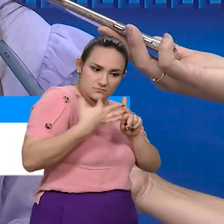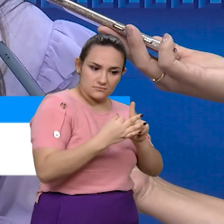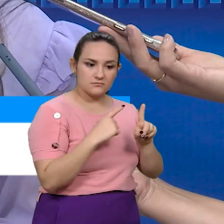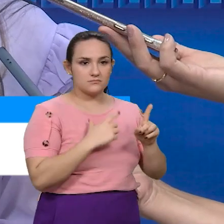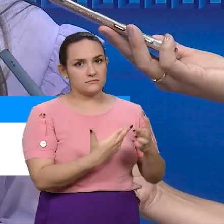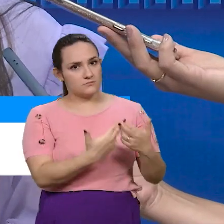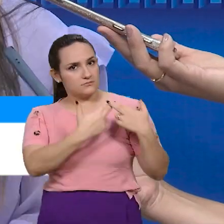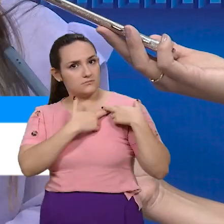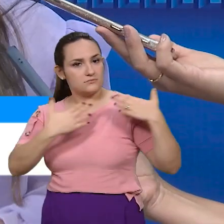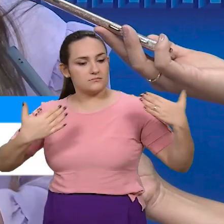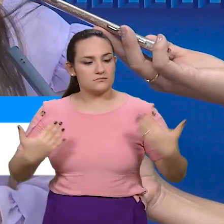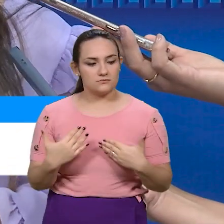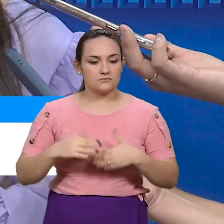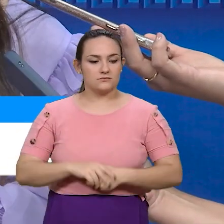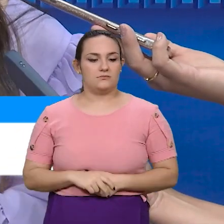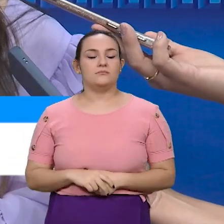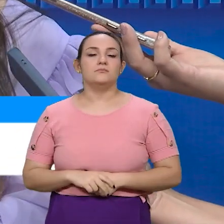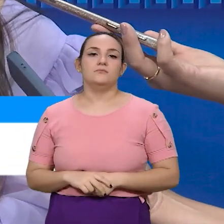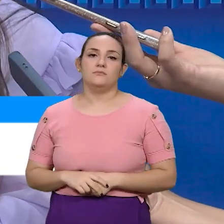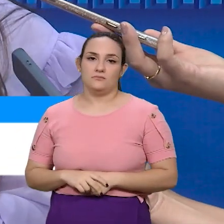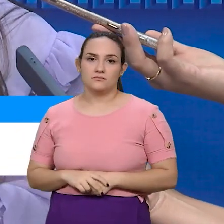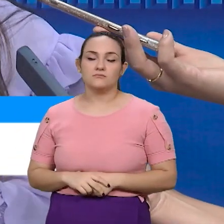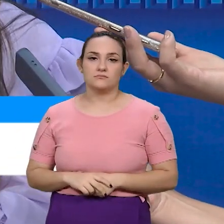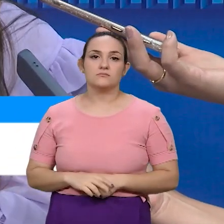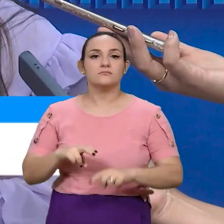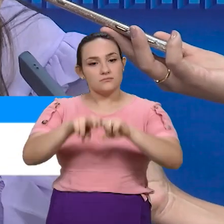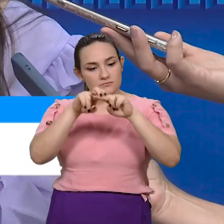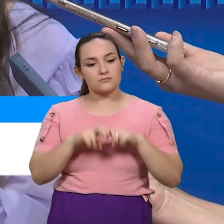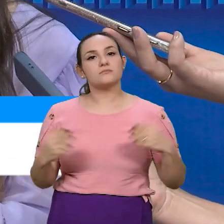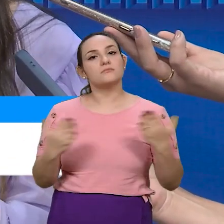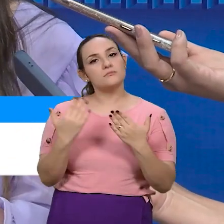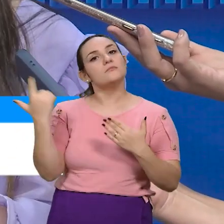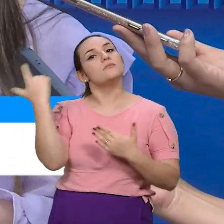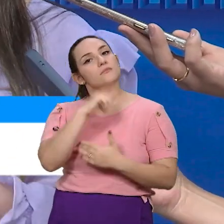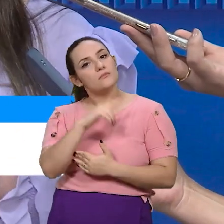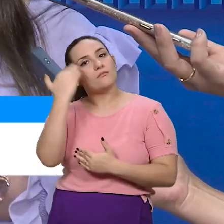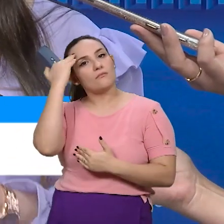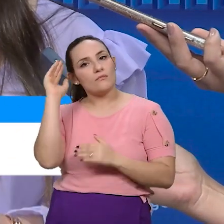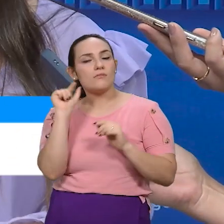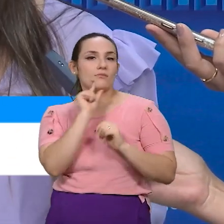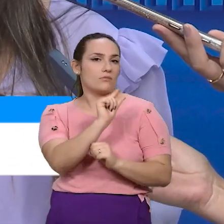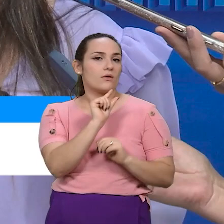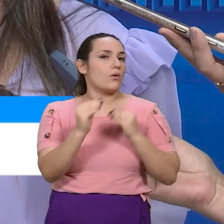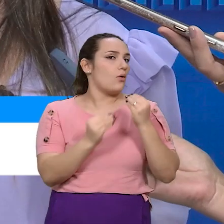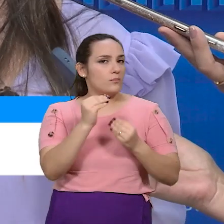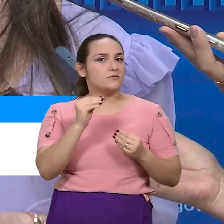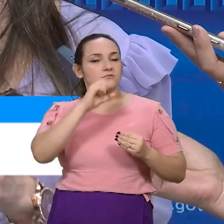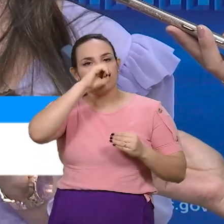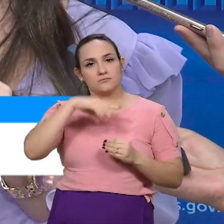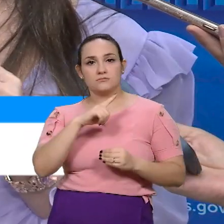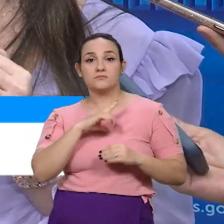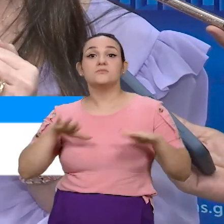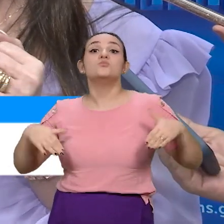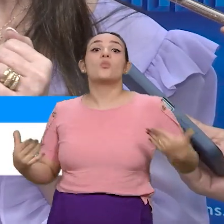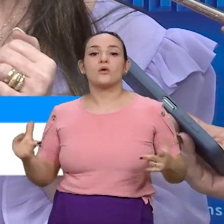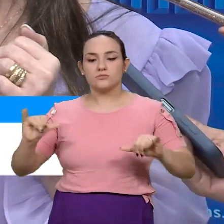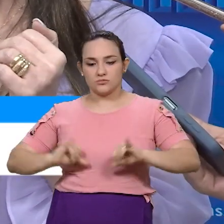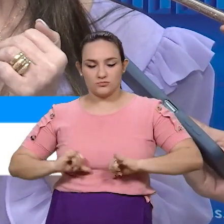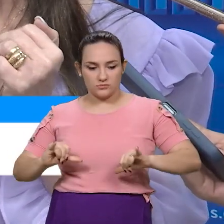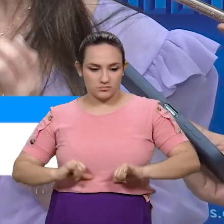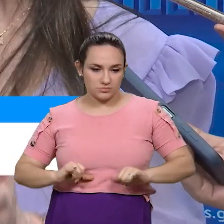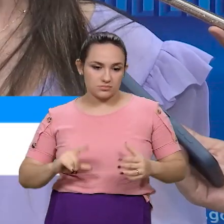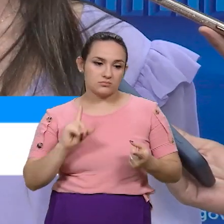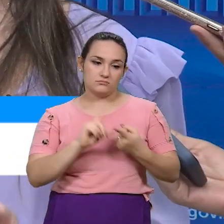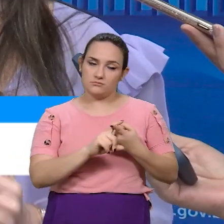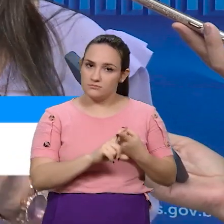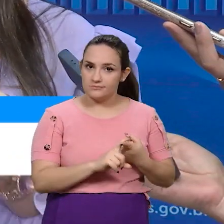dela, começa a se entender um pouco do tipos de violência que a mulher sofre, seja a